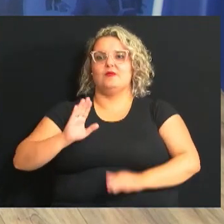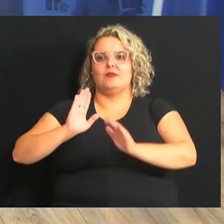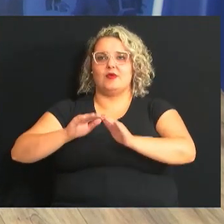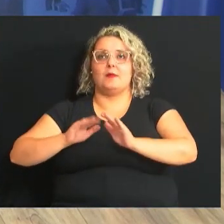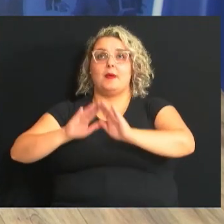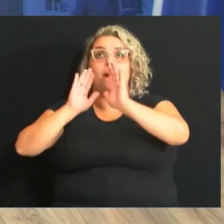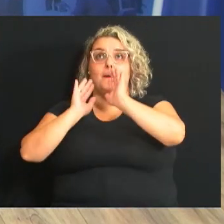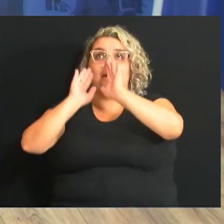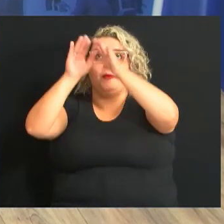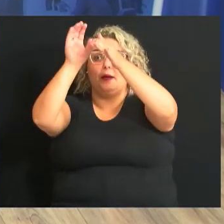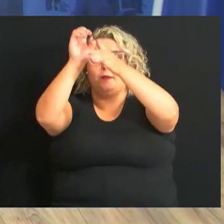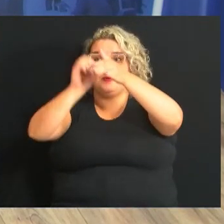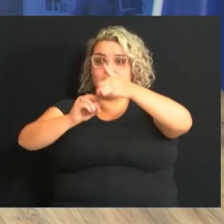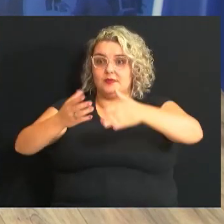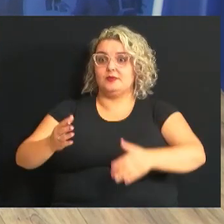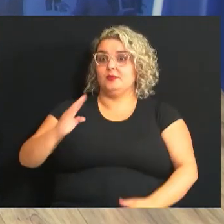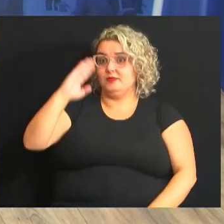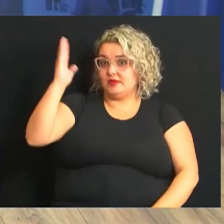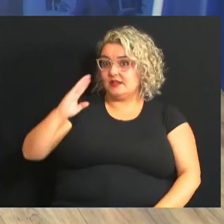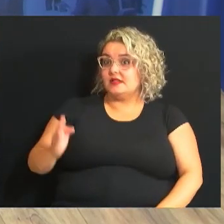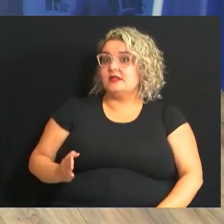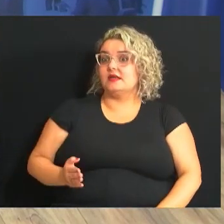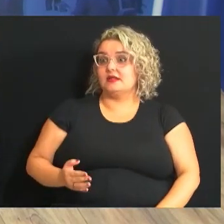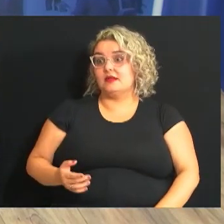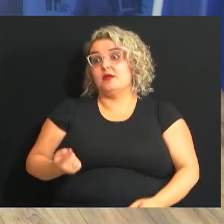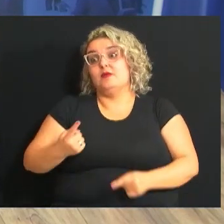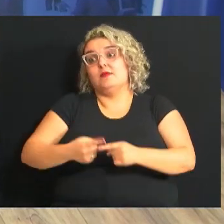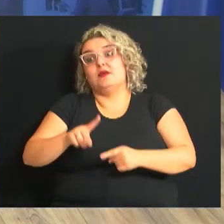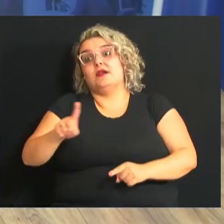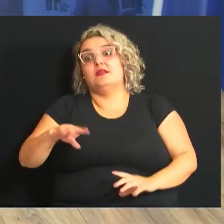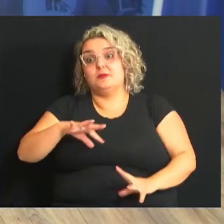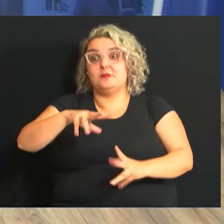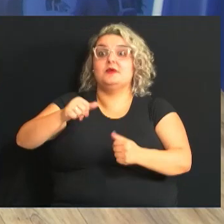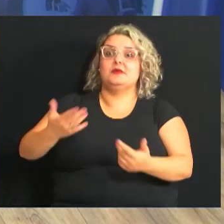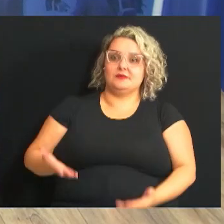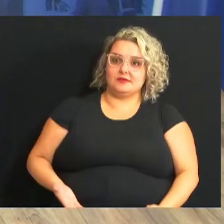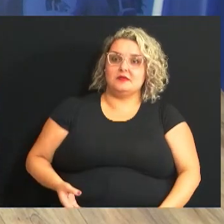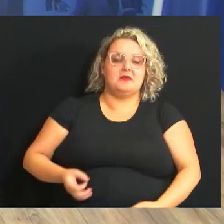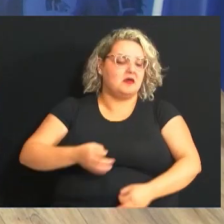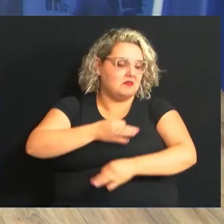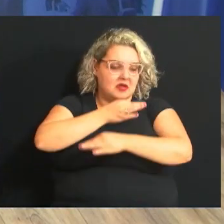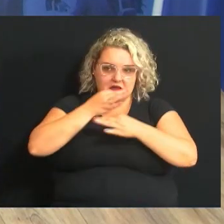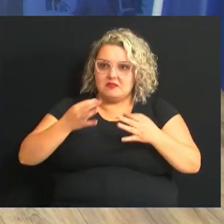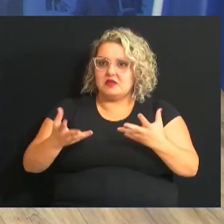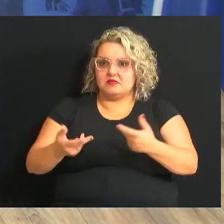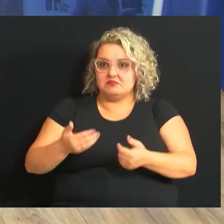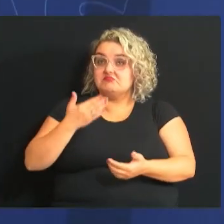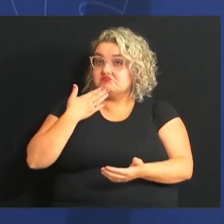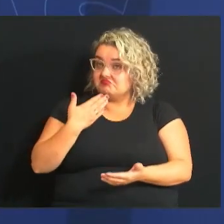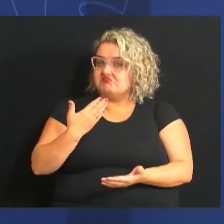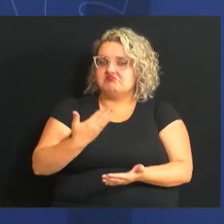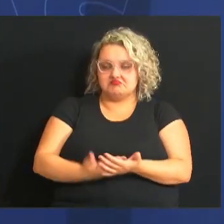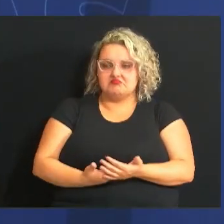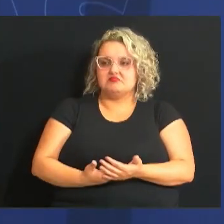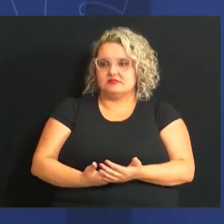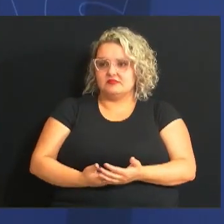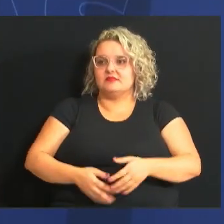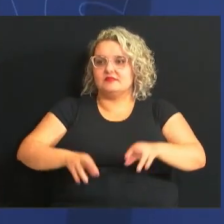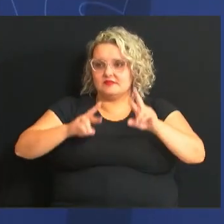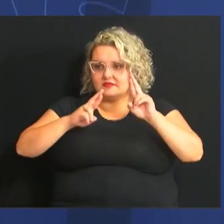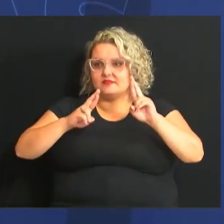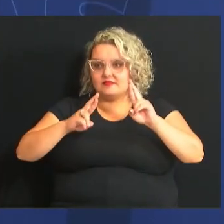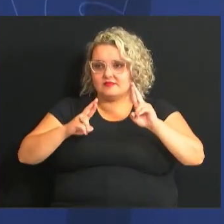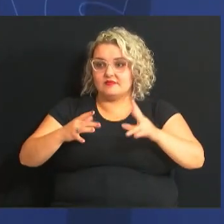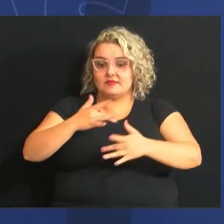que não mundial, né? O Oscar Schmidt jogou muito, né? Impressionante, e a gente deseja sempre muita